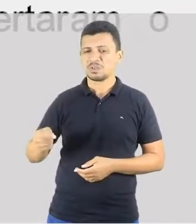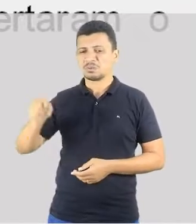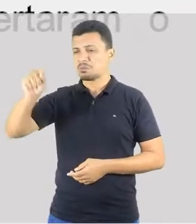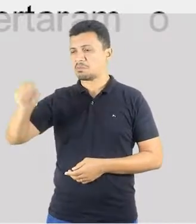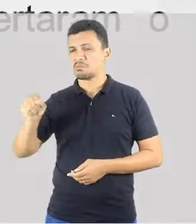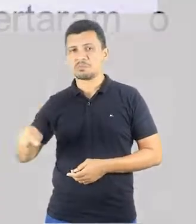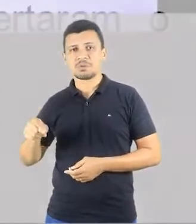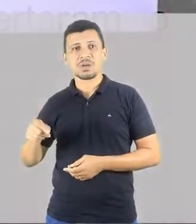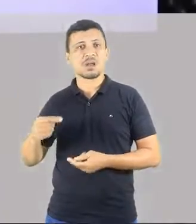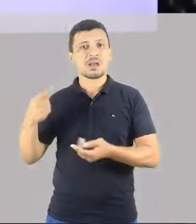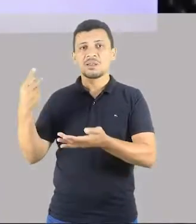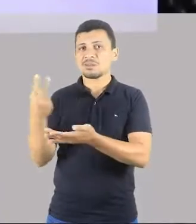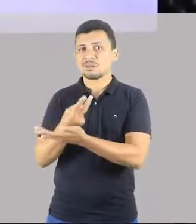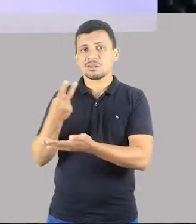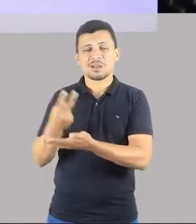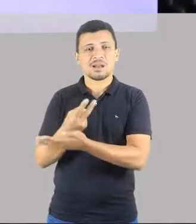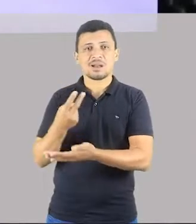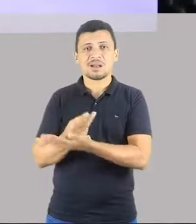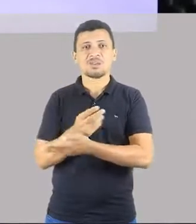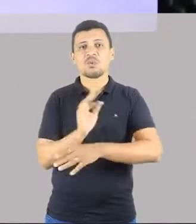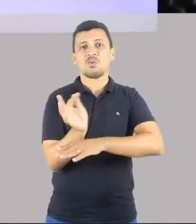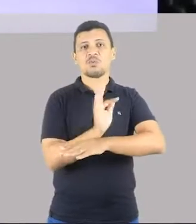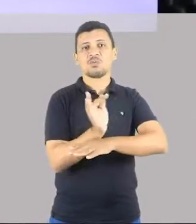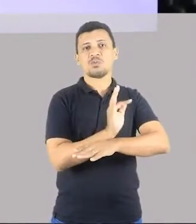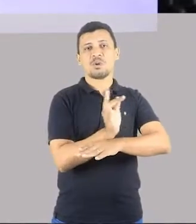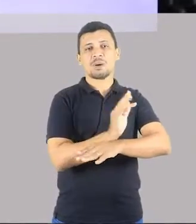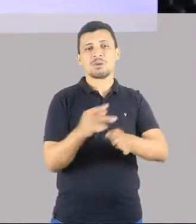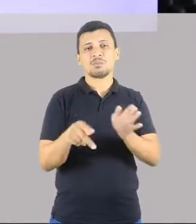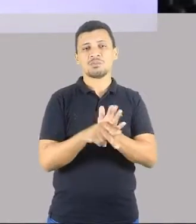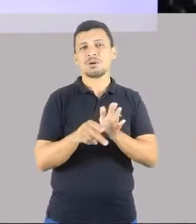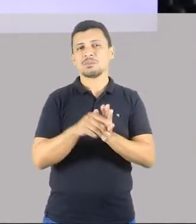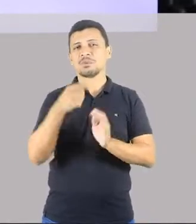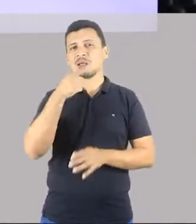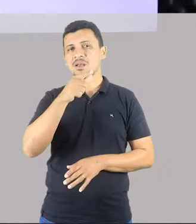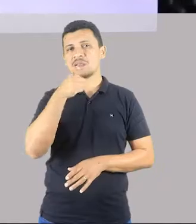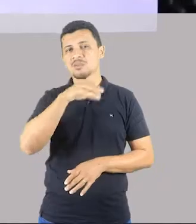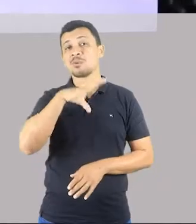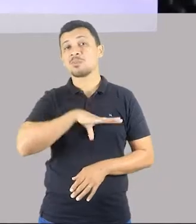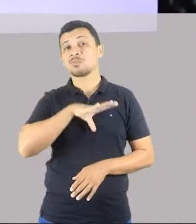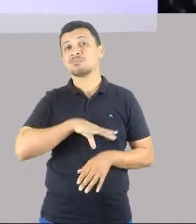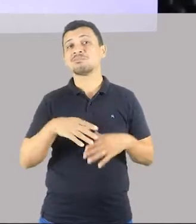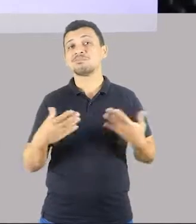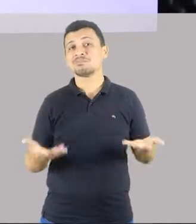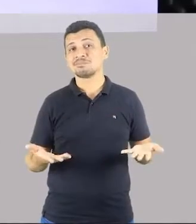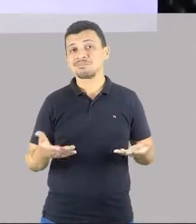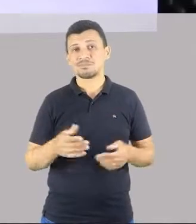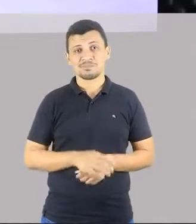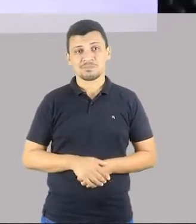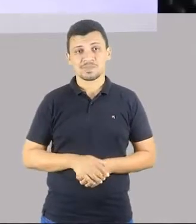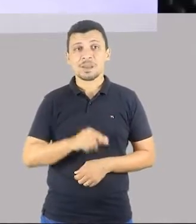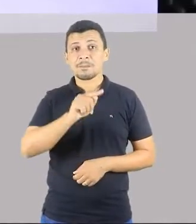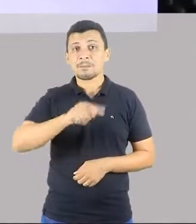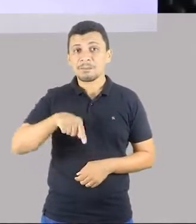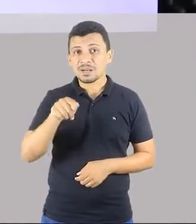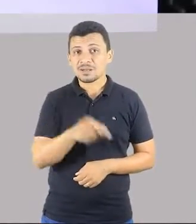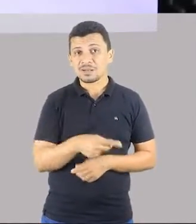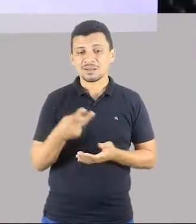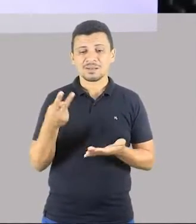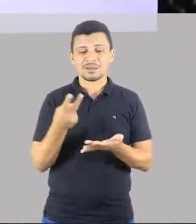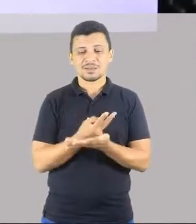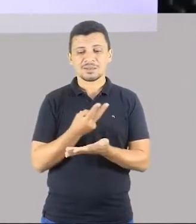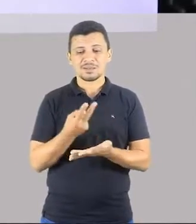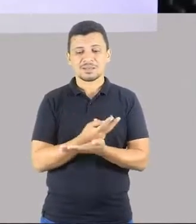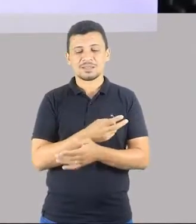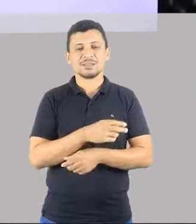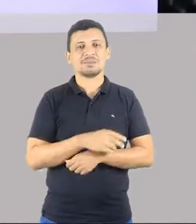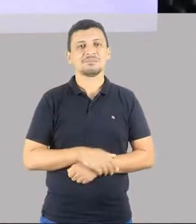estão em desacordo com o registro culto e formal da língua? Então, na verdade, agora ele quer uma que está errada. Em